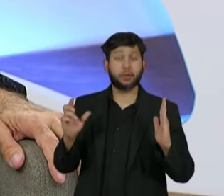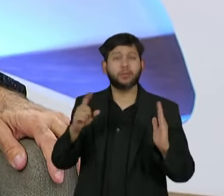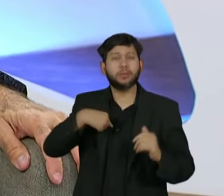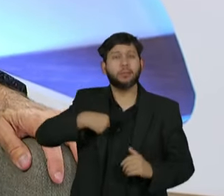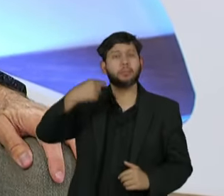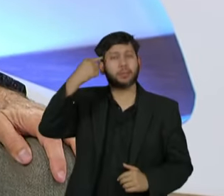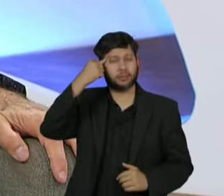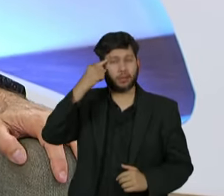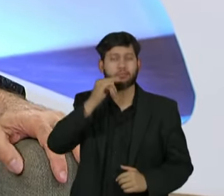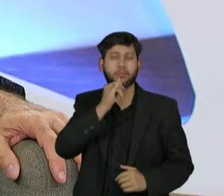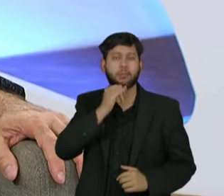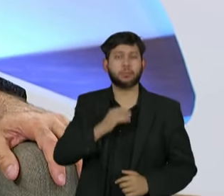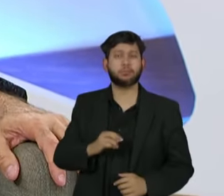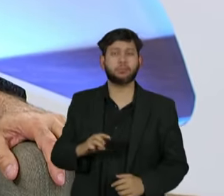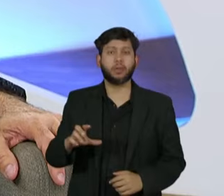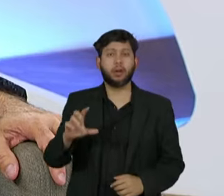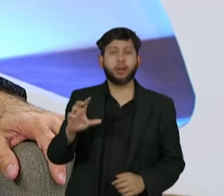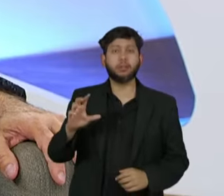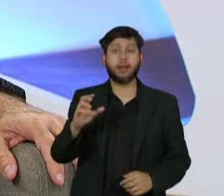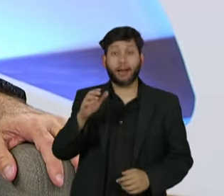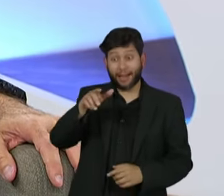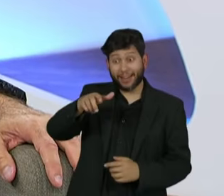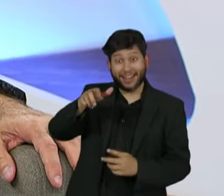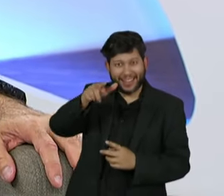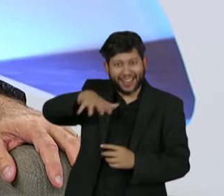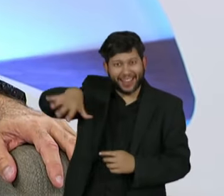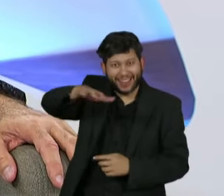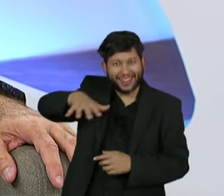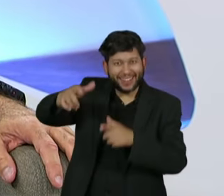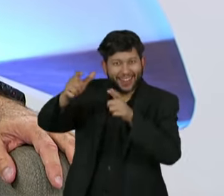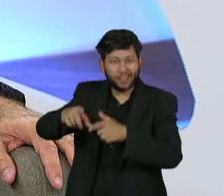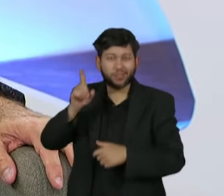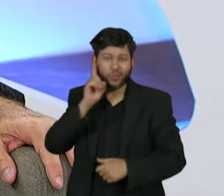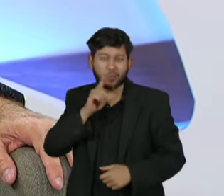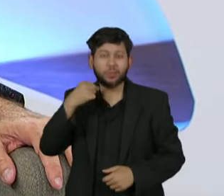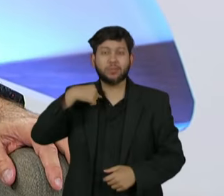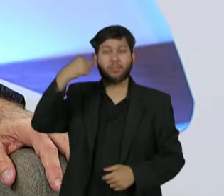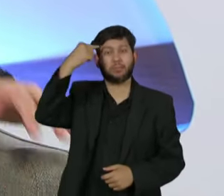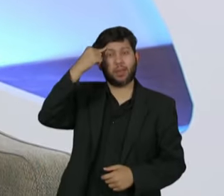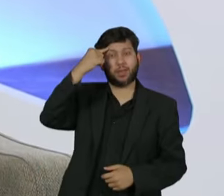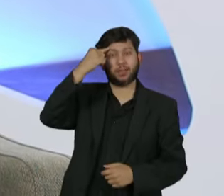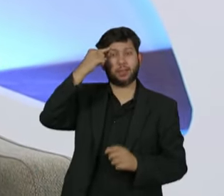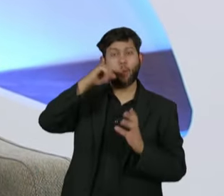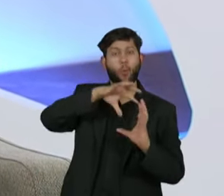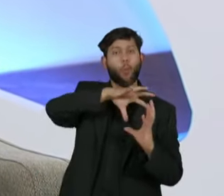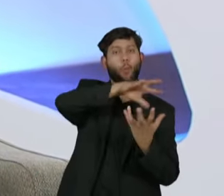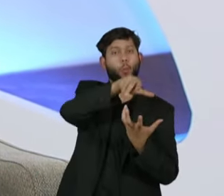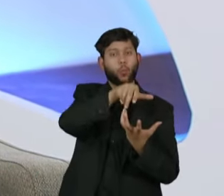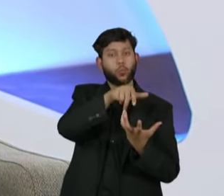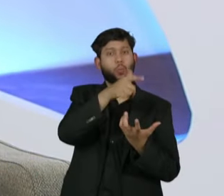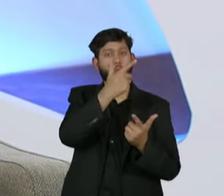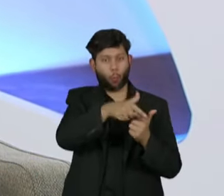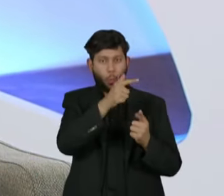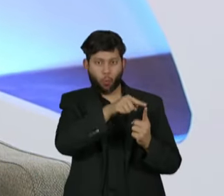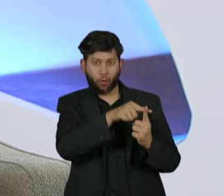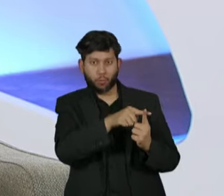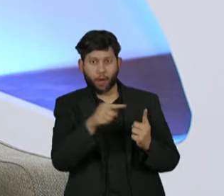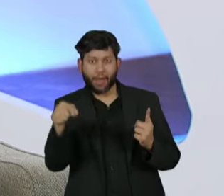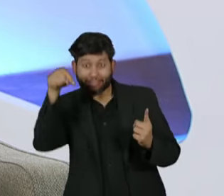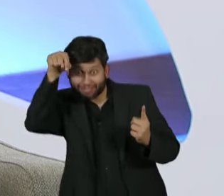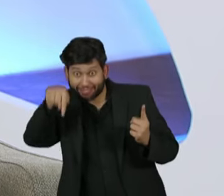pensava num problema no circo vala e você pensava Ok o mundo tem esse problema eu vou fazer um protótipo aqui